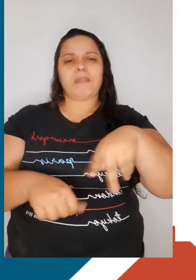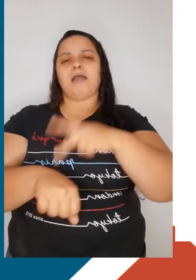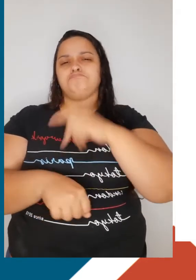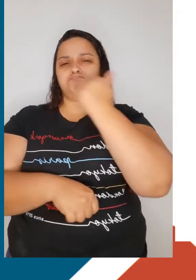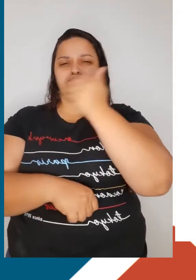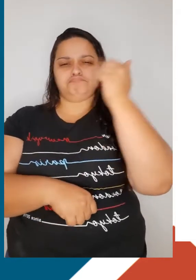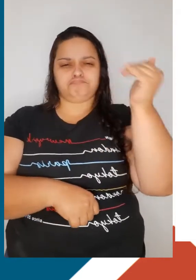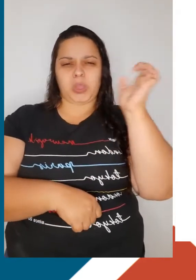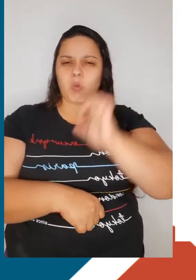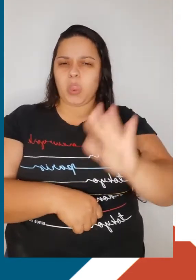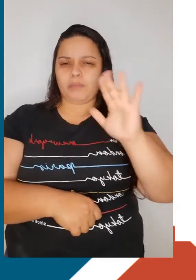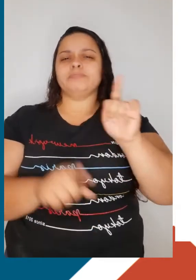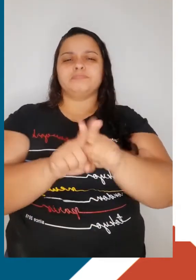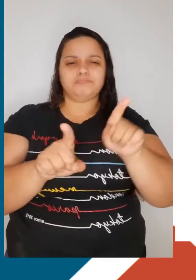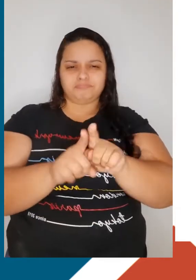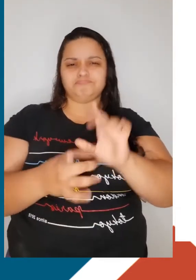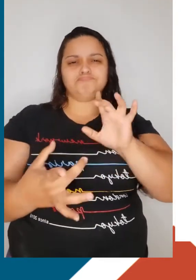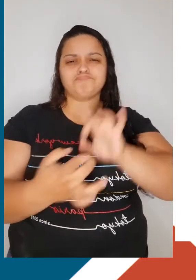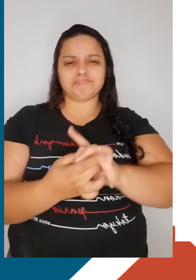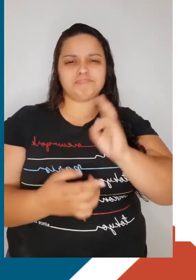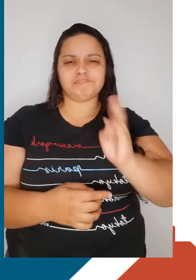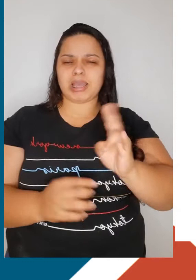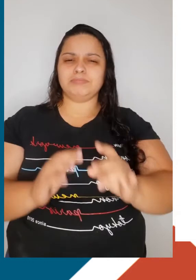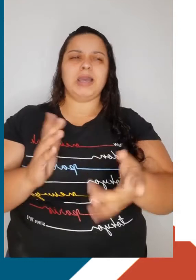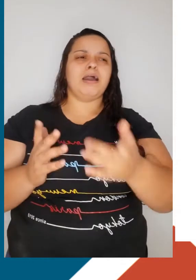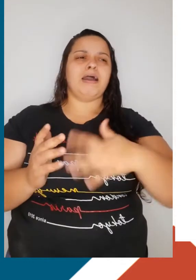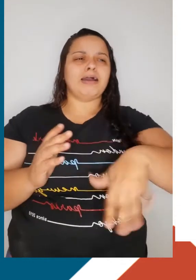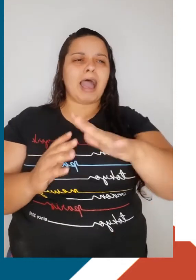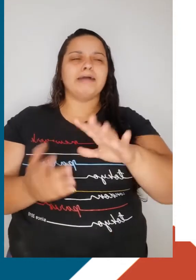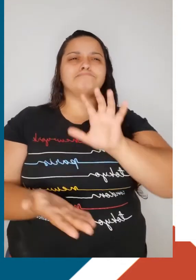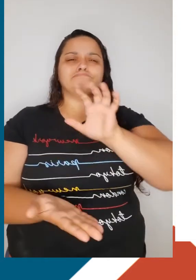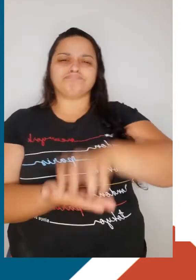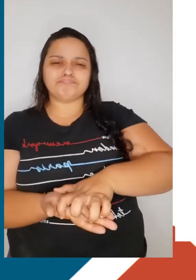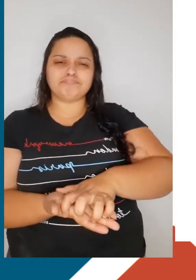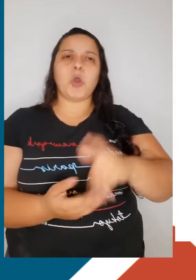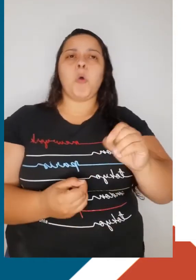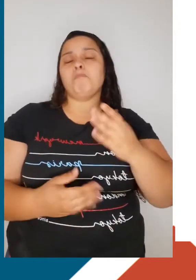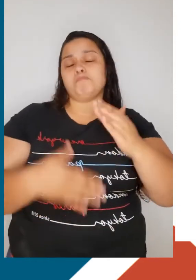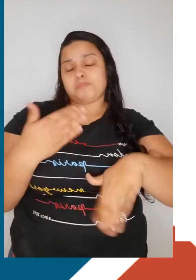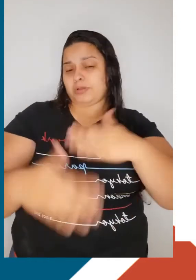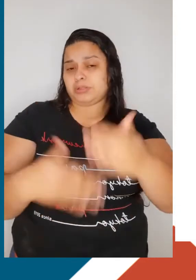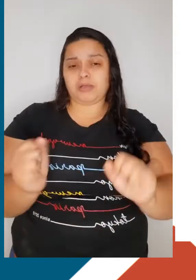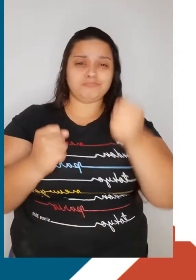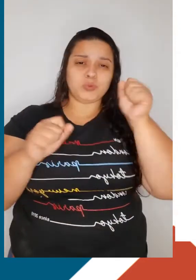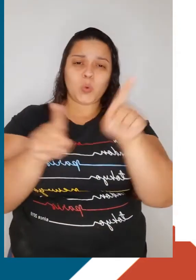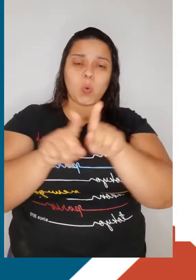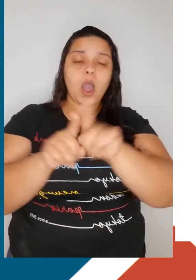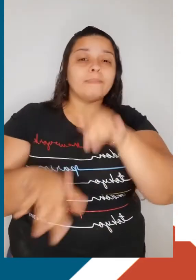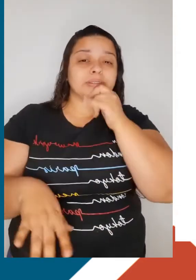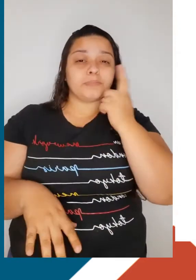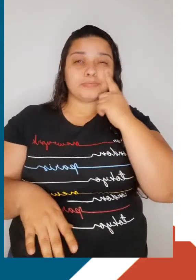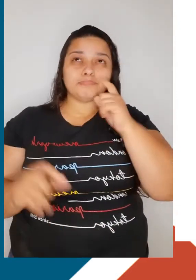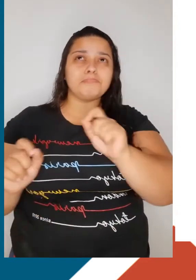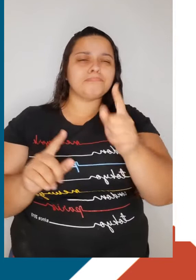tá? Diversos países da Europa e da América buscaram consolidar uma identidade após a formação de um Estado nacional ou de um processo